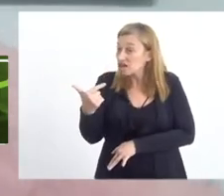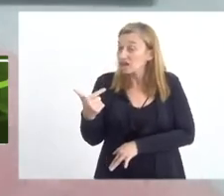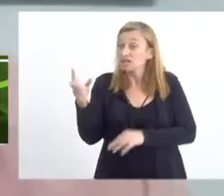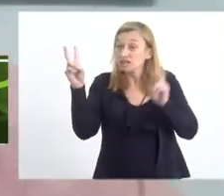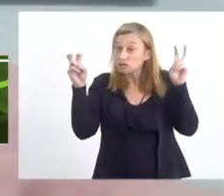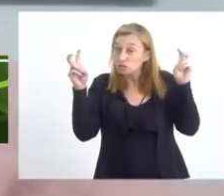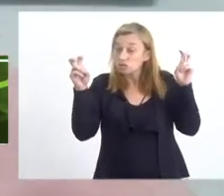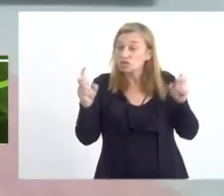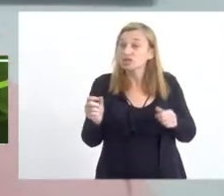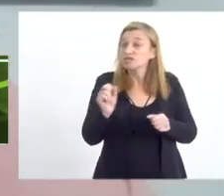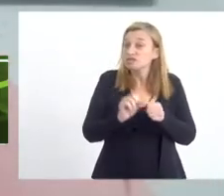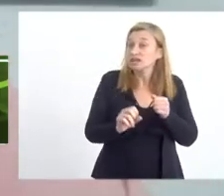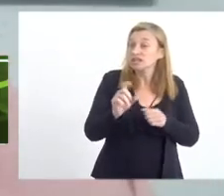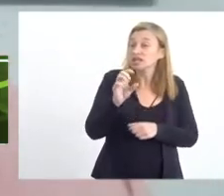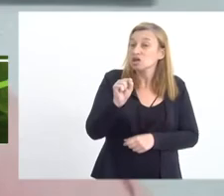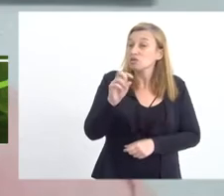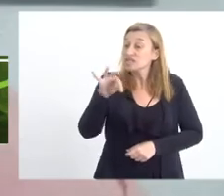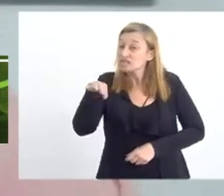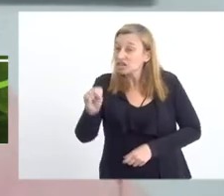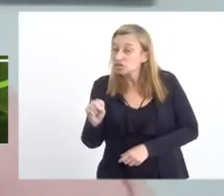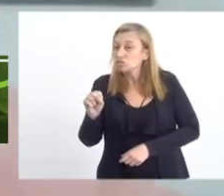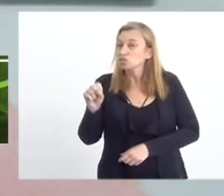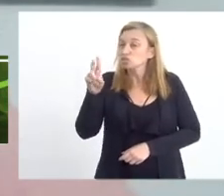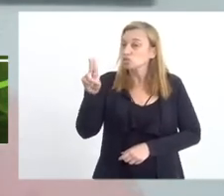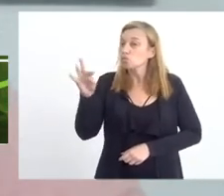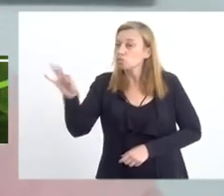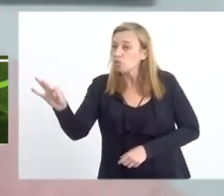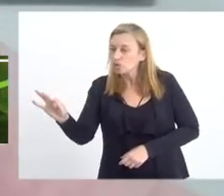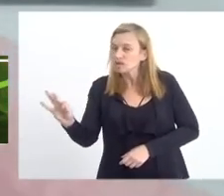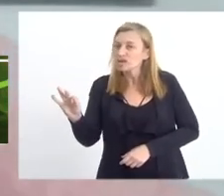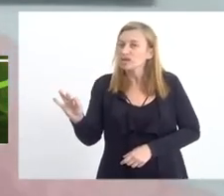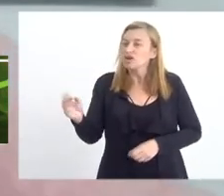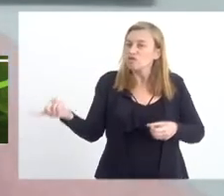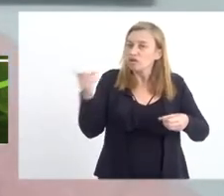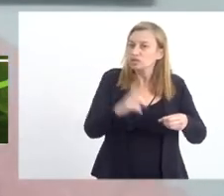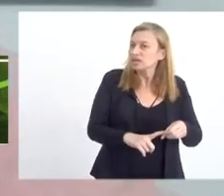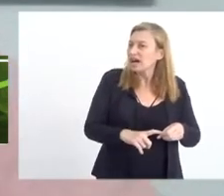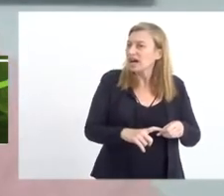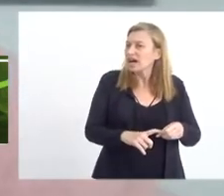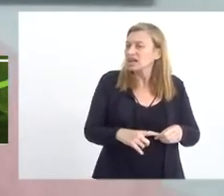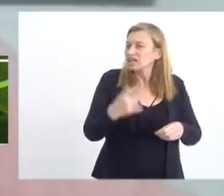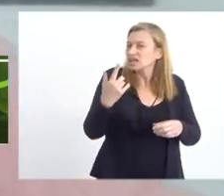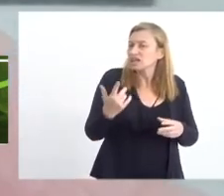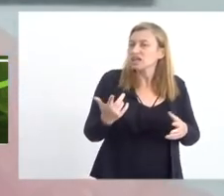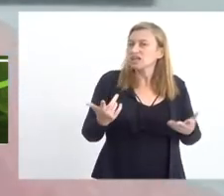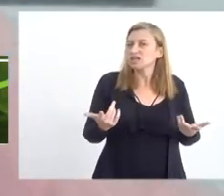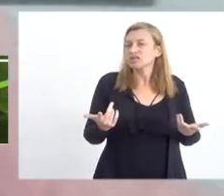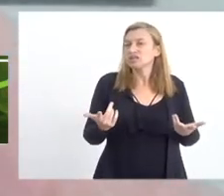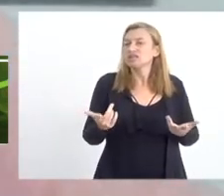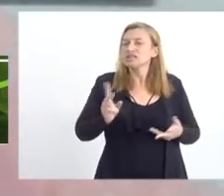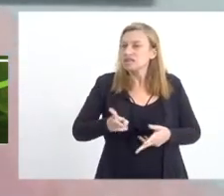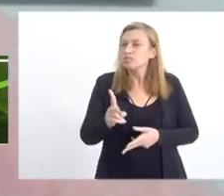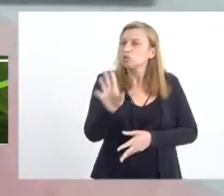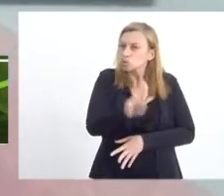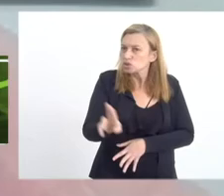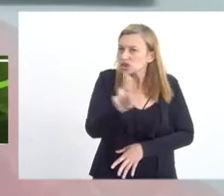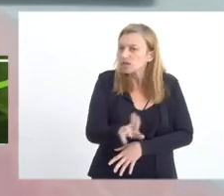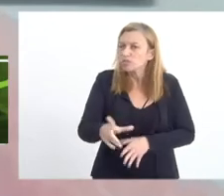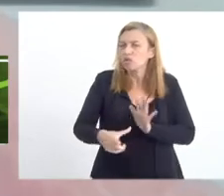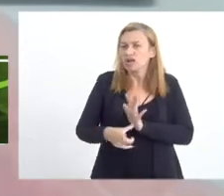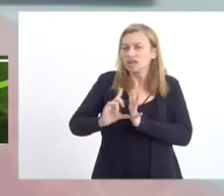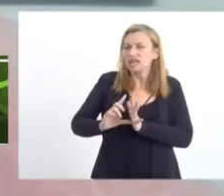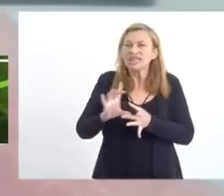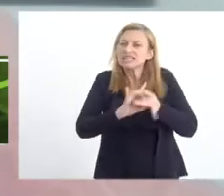e fazer o Santos Dumont voltar a ser o Santos Dumont que nós sempre utilizamos como ponte aérea e deixar o